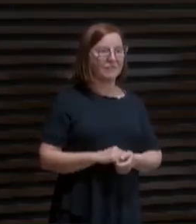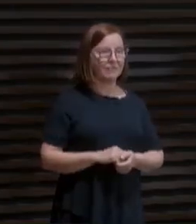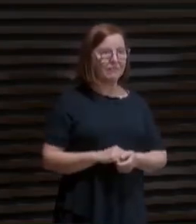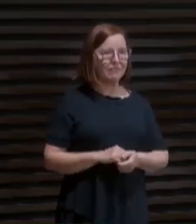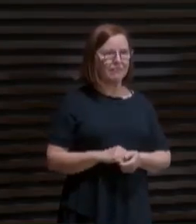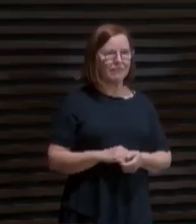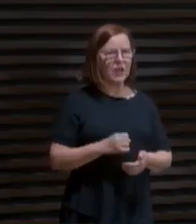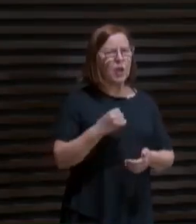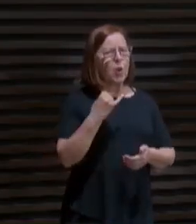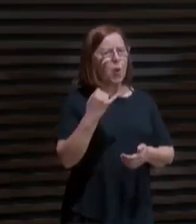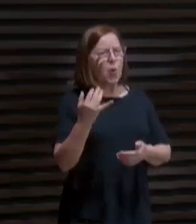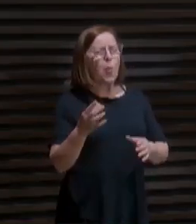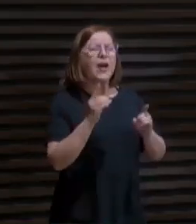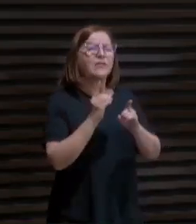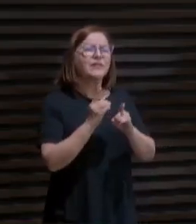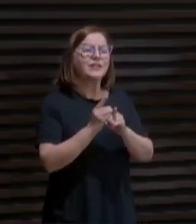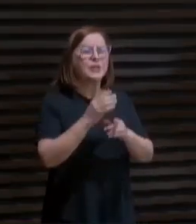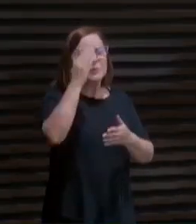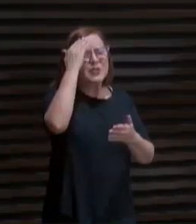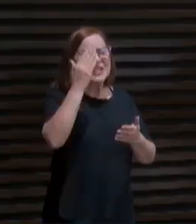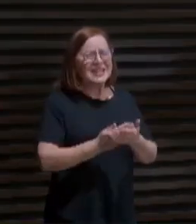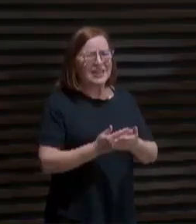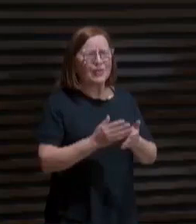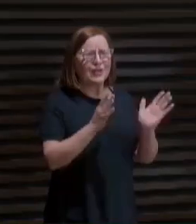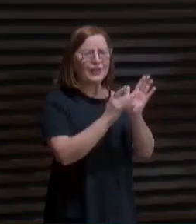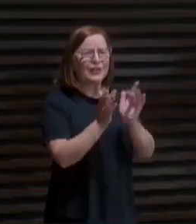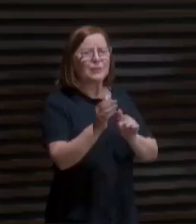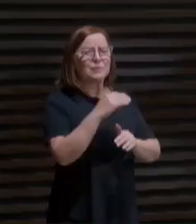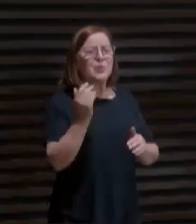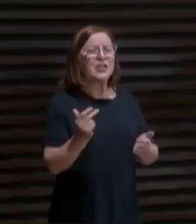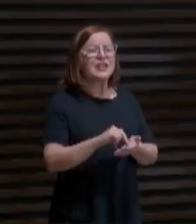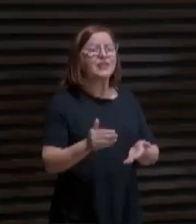Quantos creram que ele iria morrer e ressuscitar?